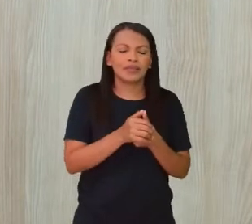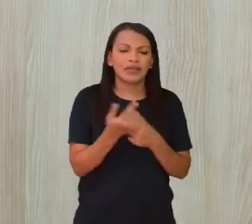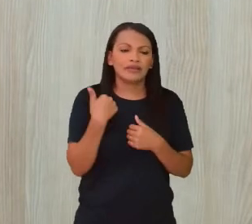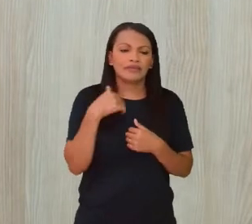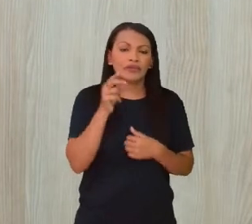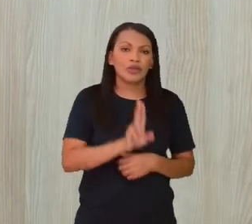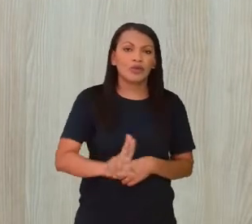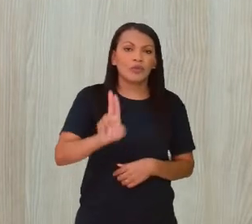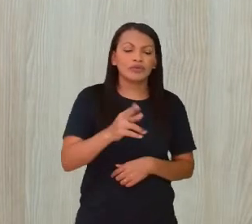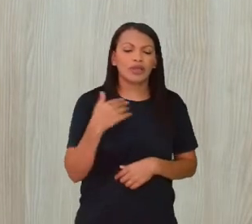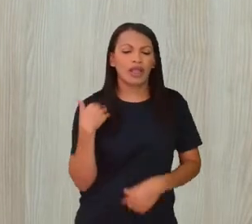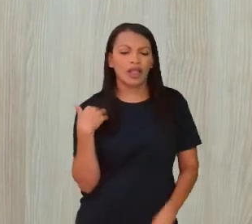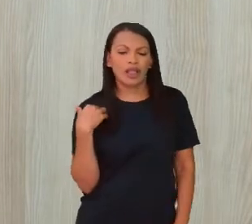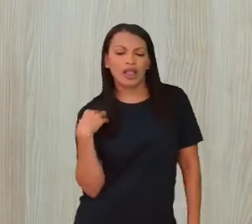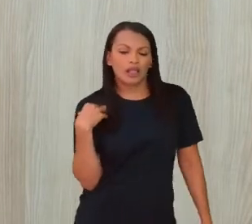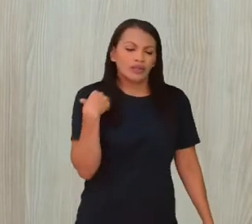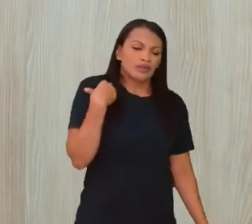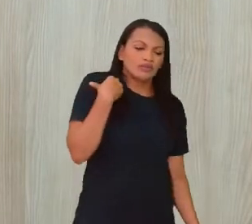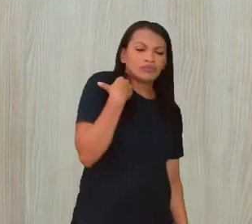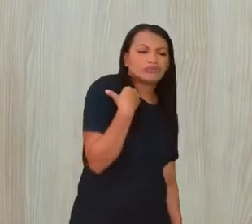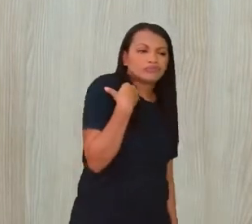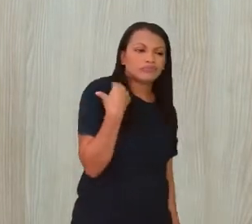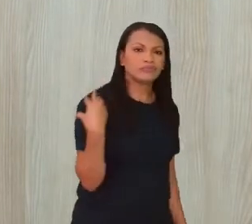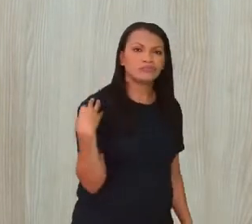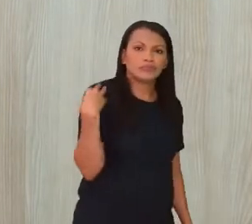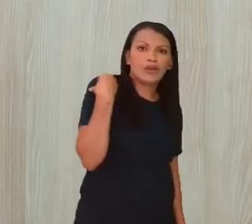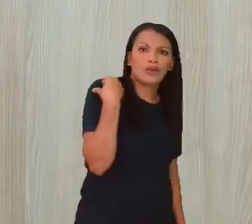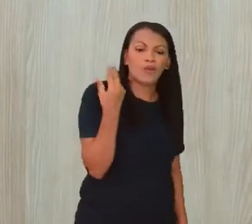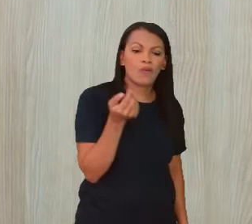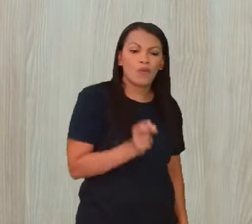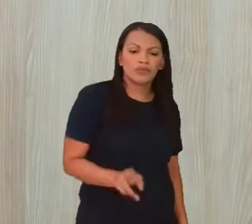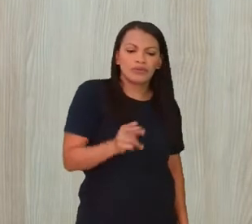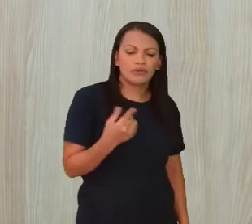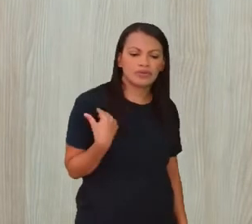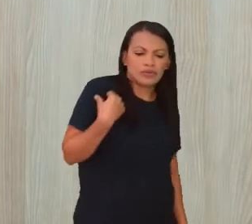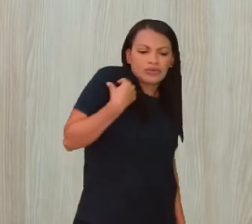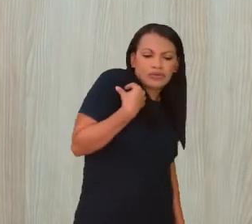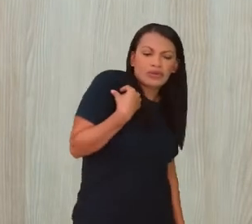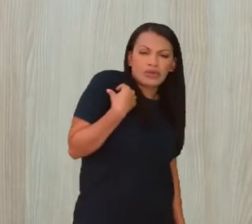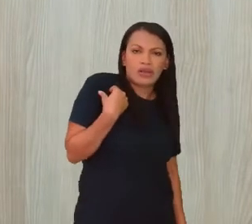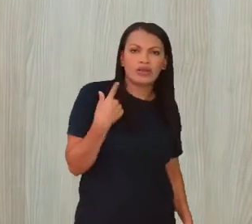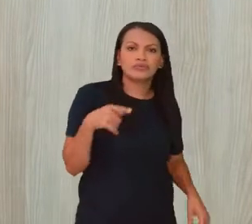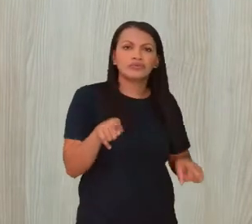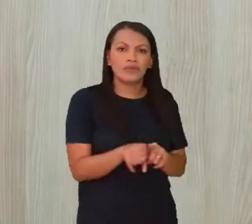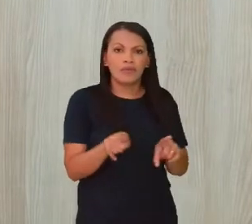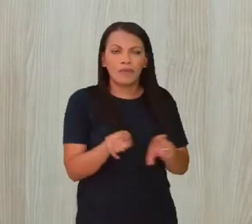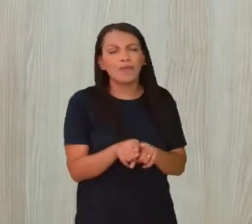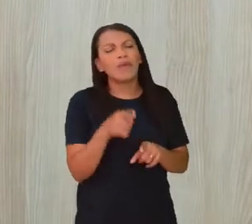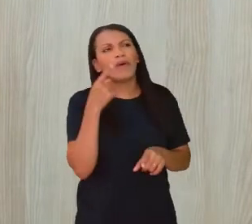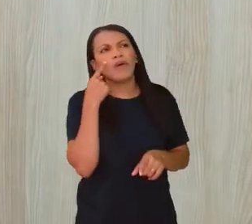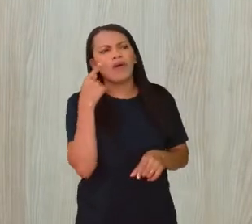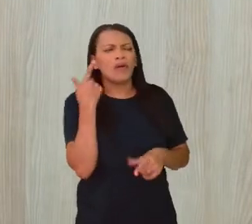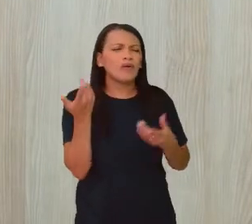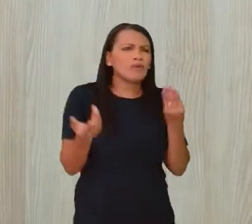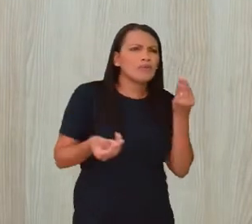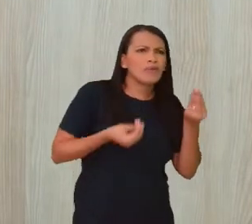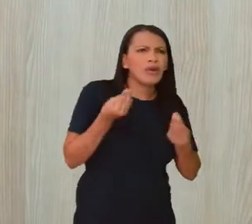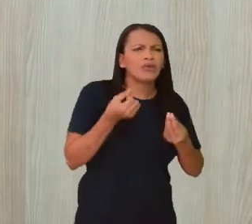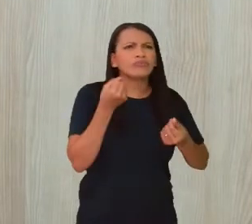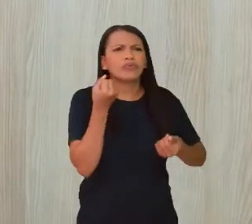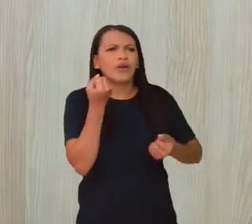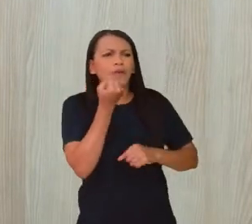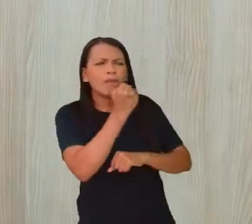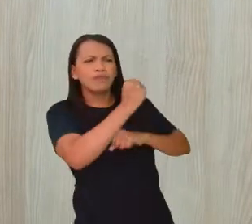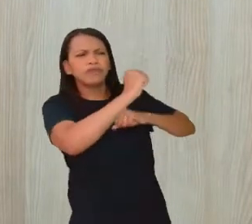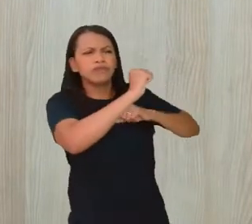né? Jogo de perna, no caso do boxe, que é muito importante, né? E aí, a defesa dele, como é